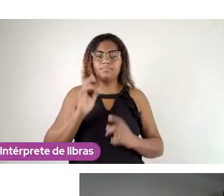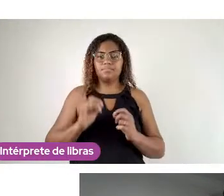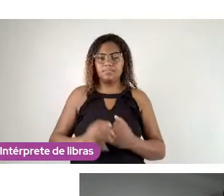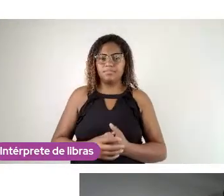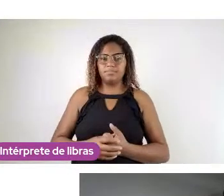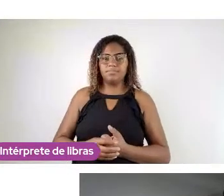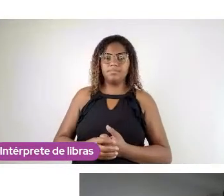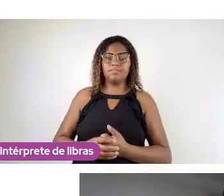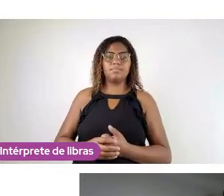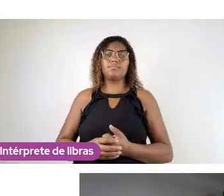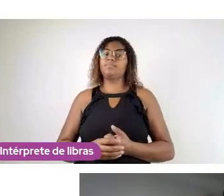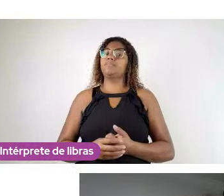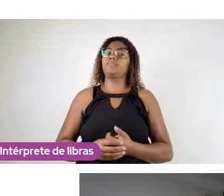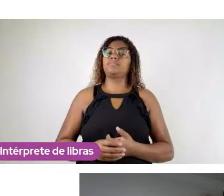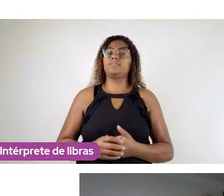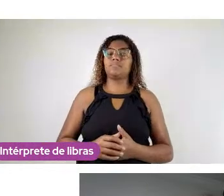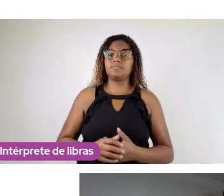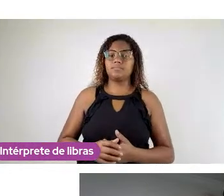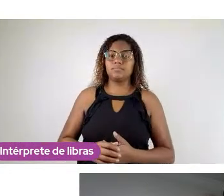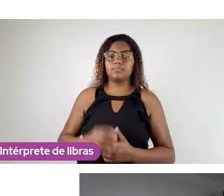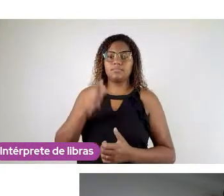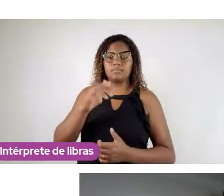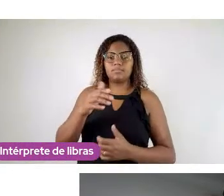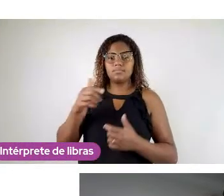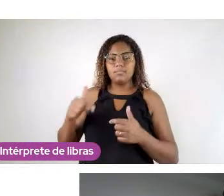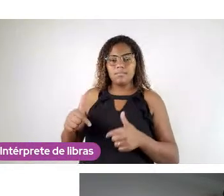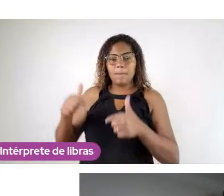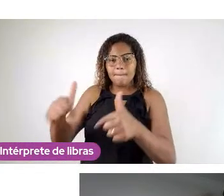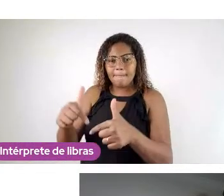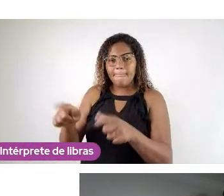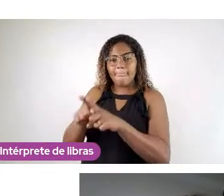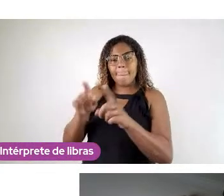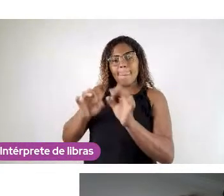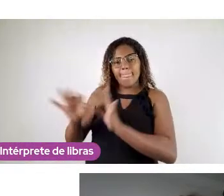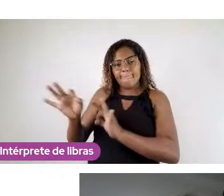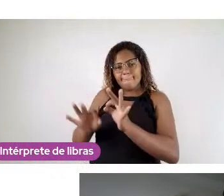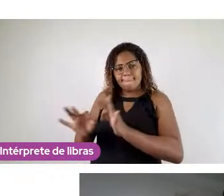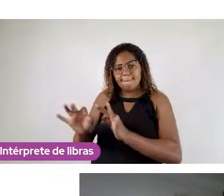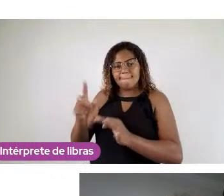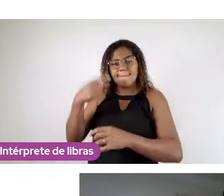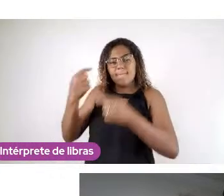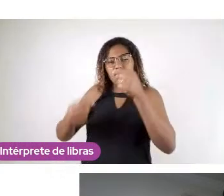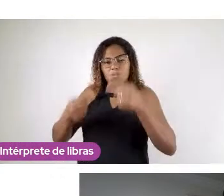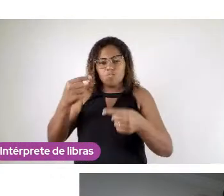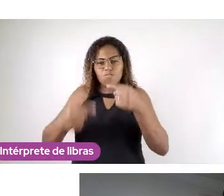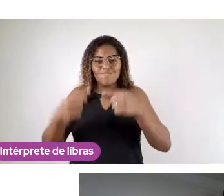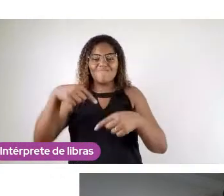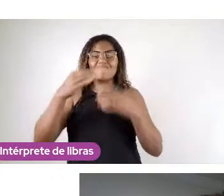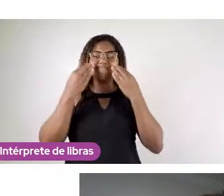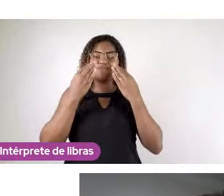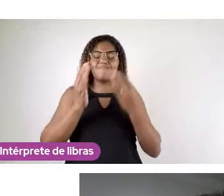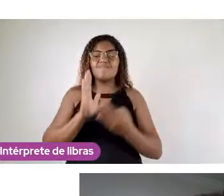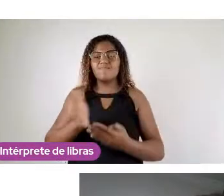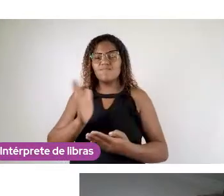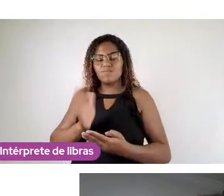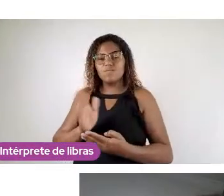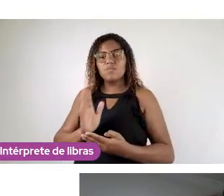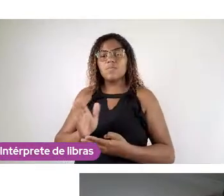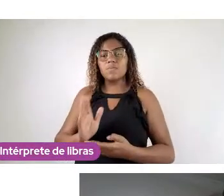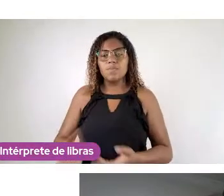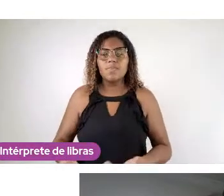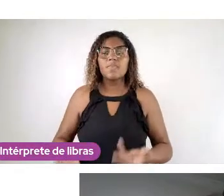que essas ações e esses projetos que a gente discutiu, que vocês apresentaram, né, vários seminários,